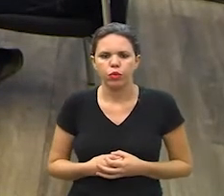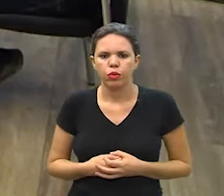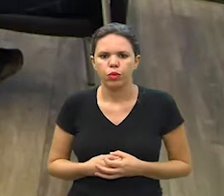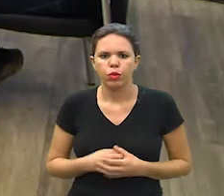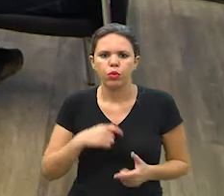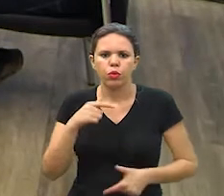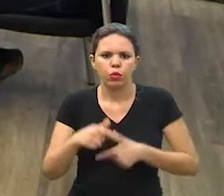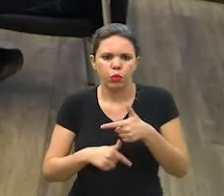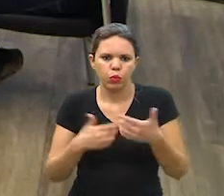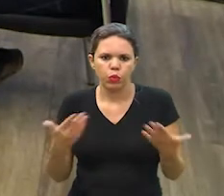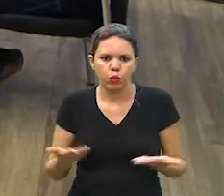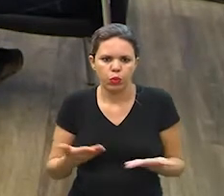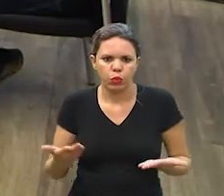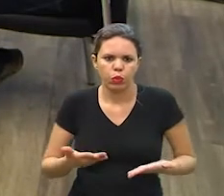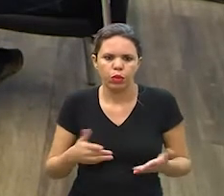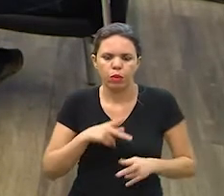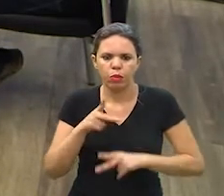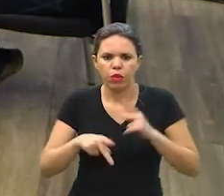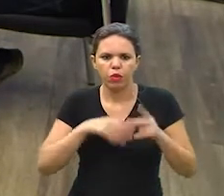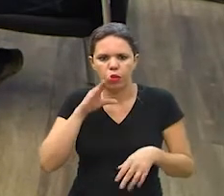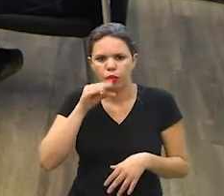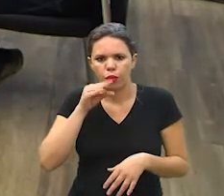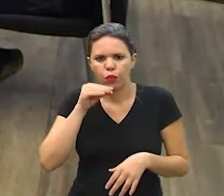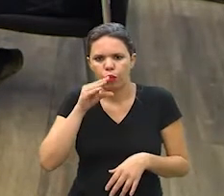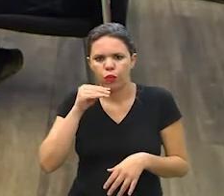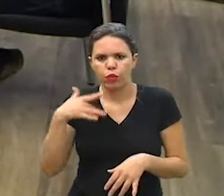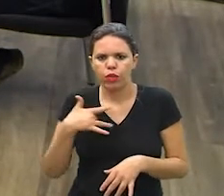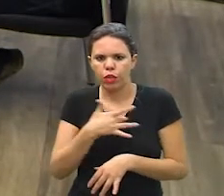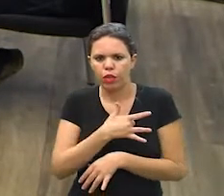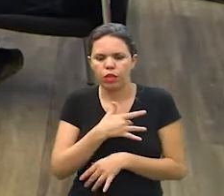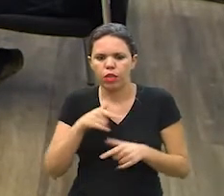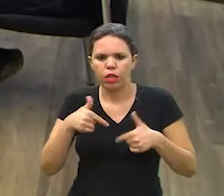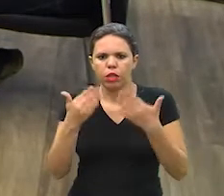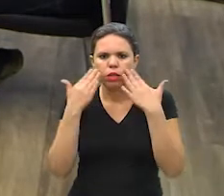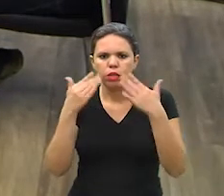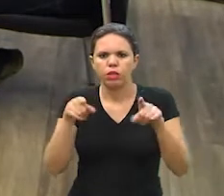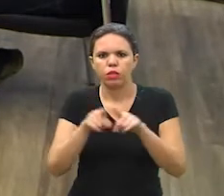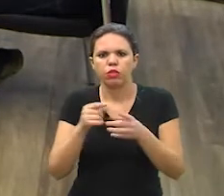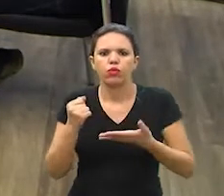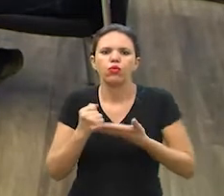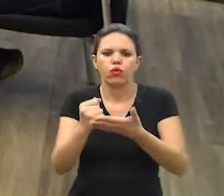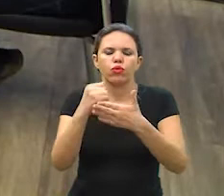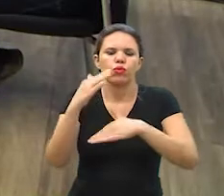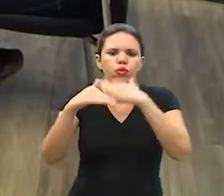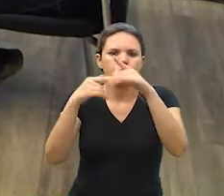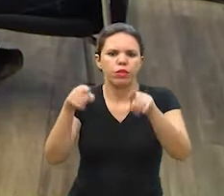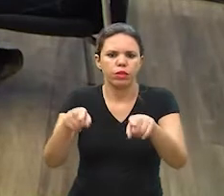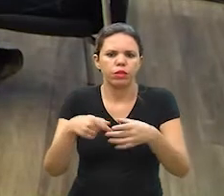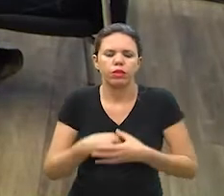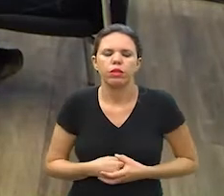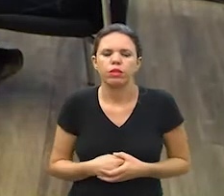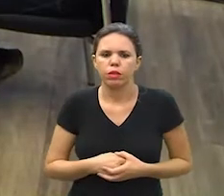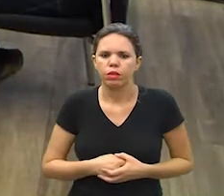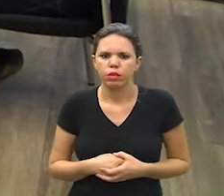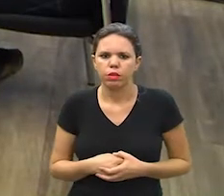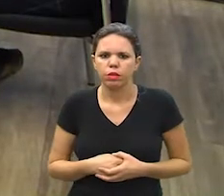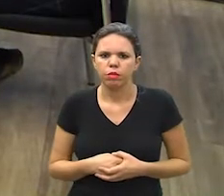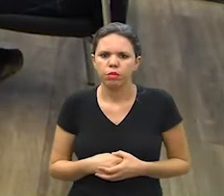o trabalho, né, do nosso pessoal da linha de frente aí da saúde, que a senhora ajudou a construir, entendeu?